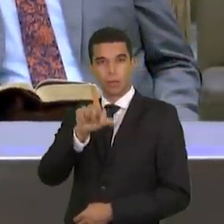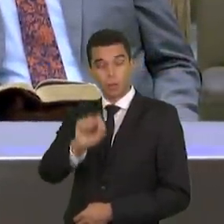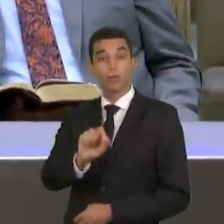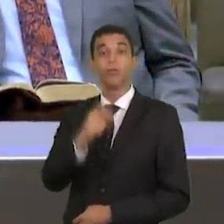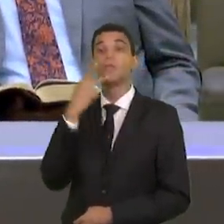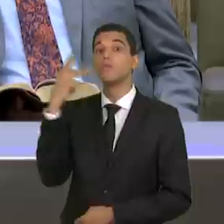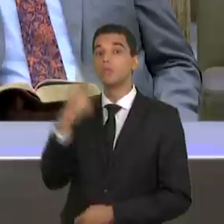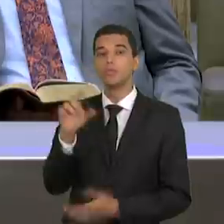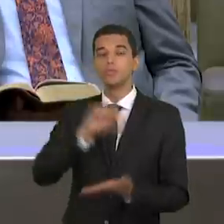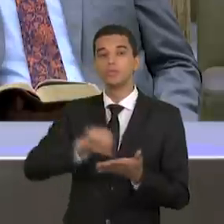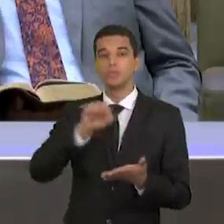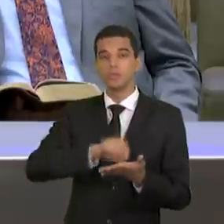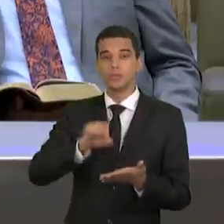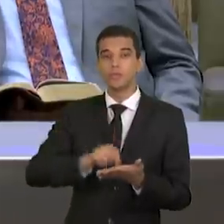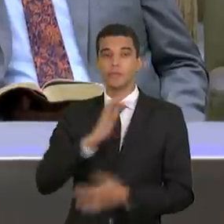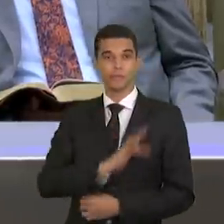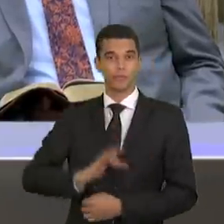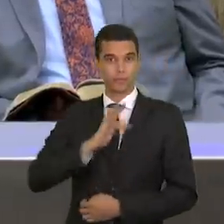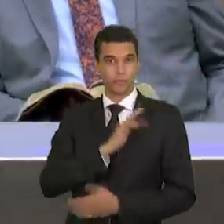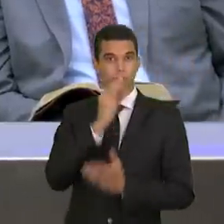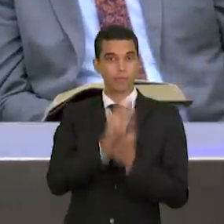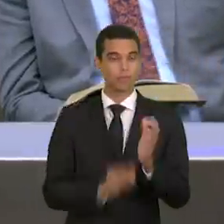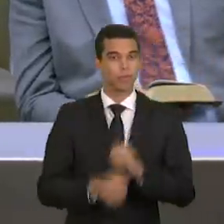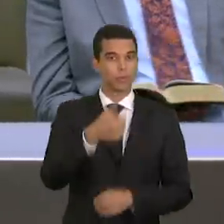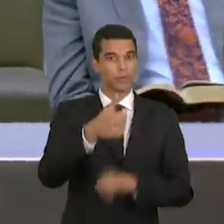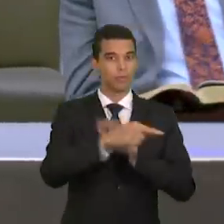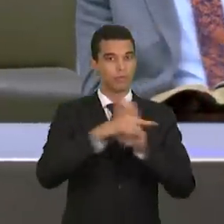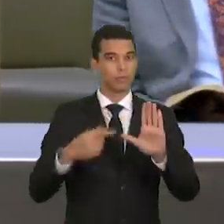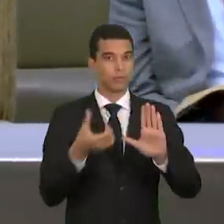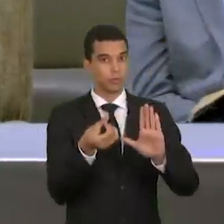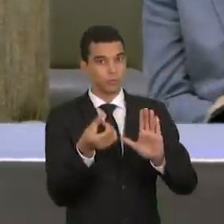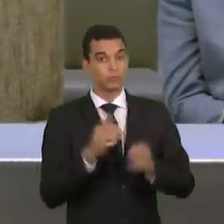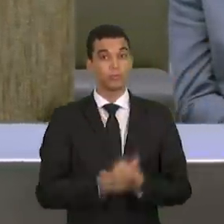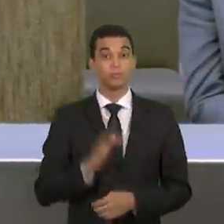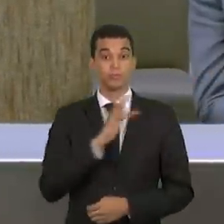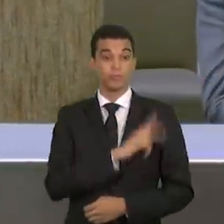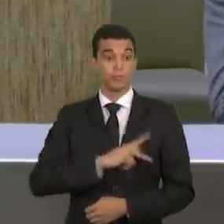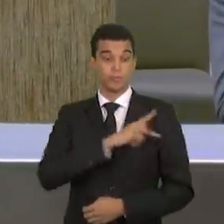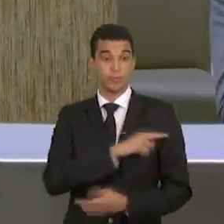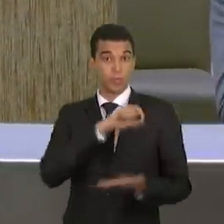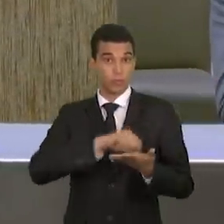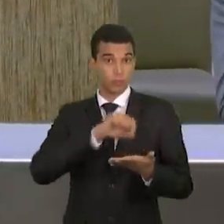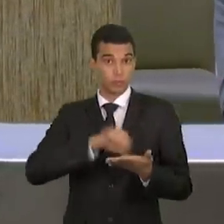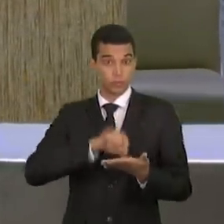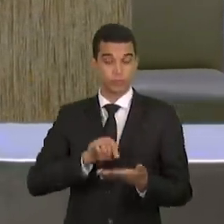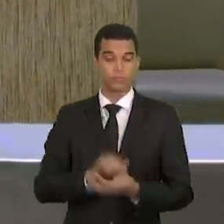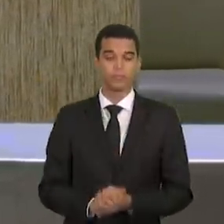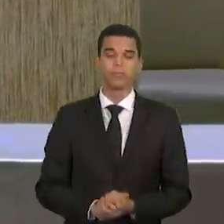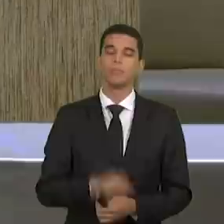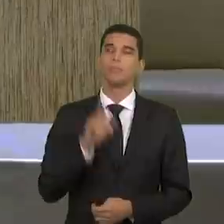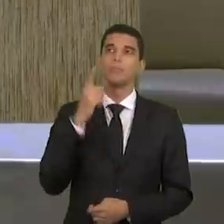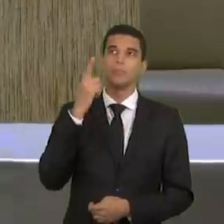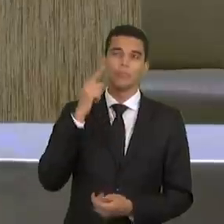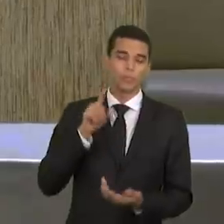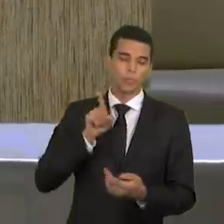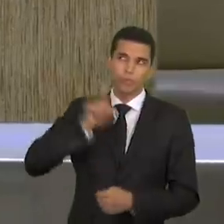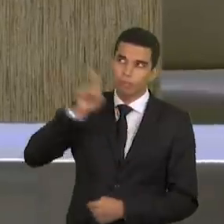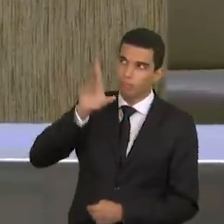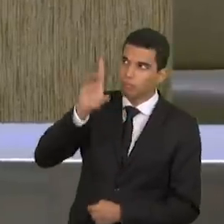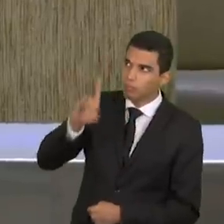no capítulo 1, versículo 6. Ele diz: aquele que em vós... Eu acho bonito demais este